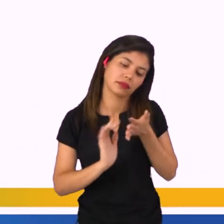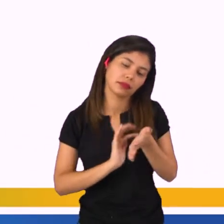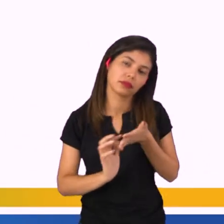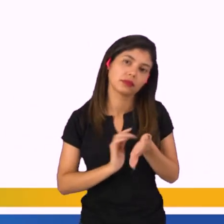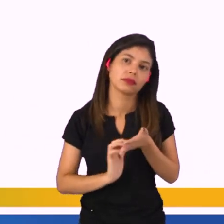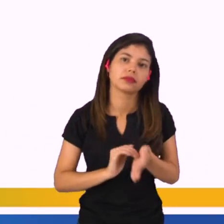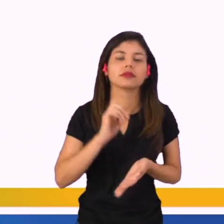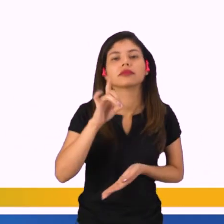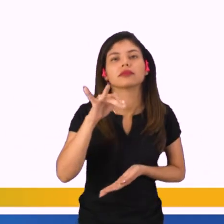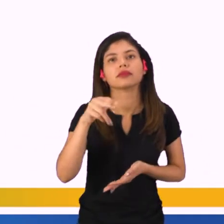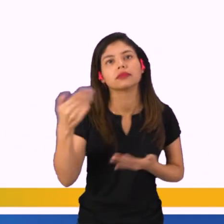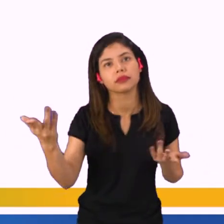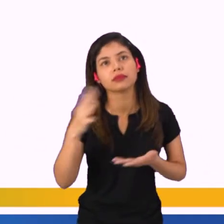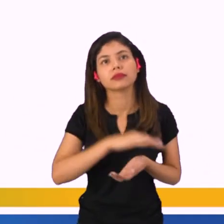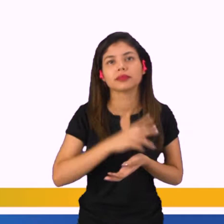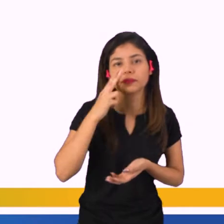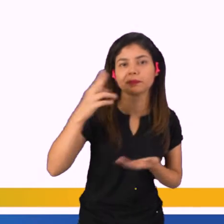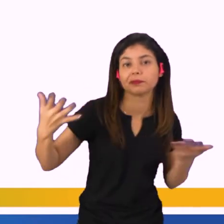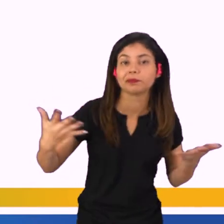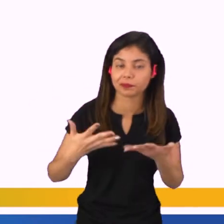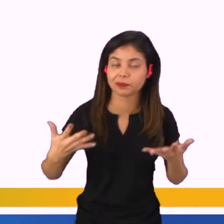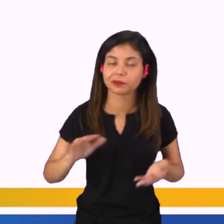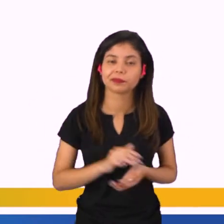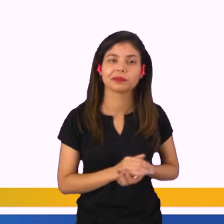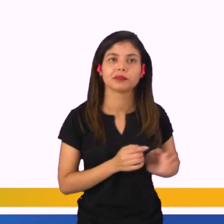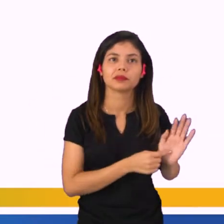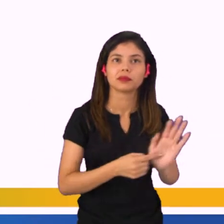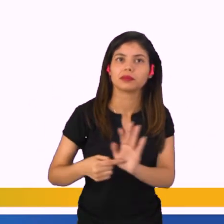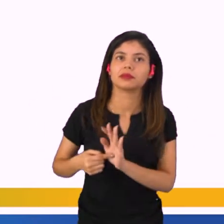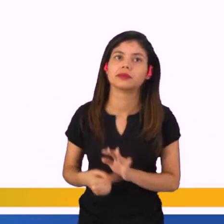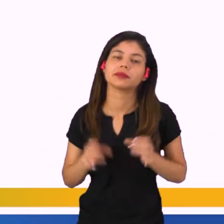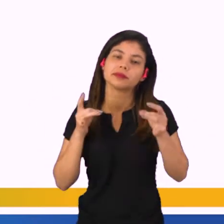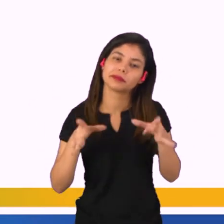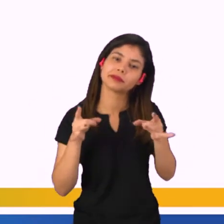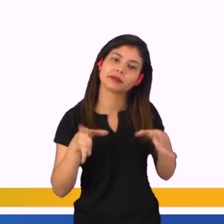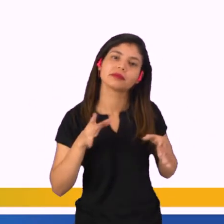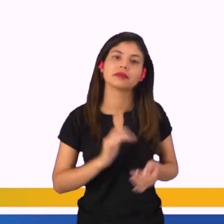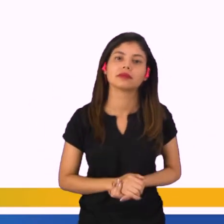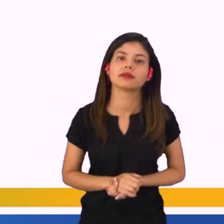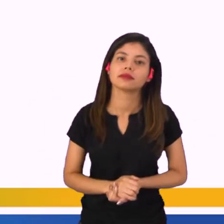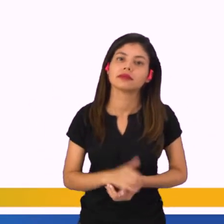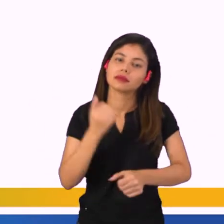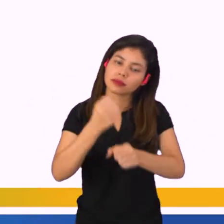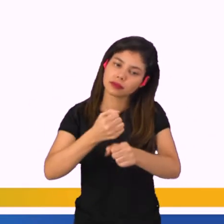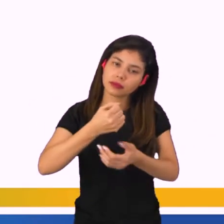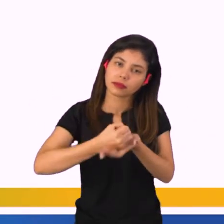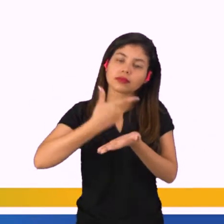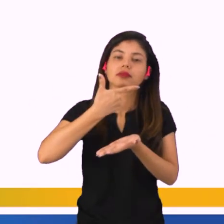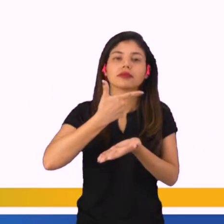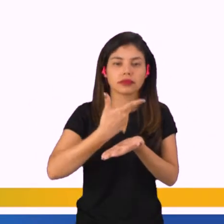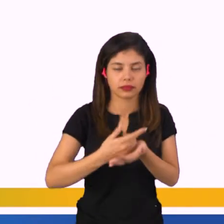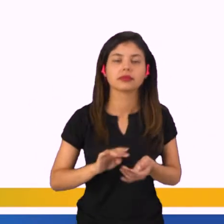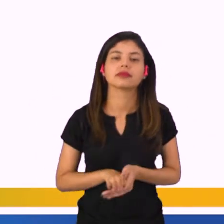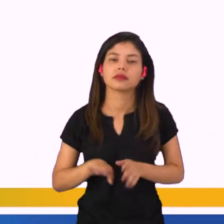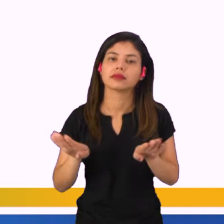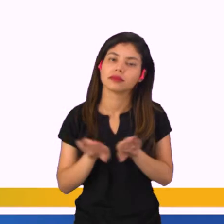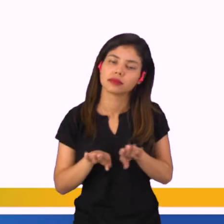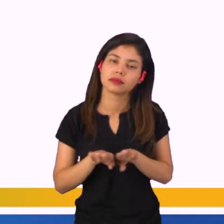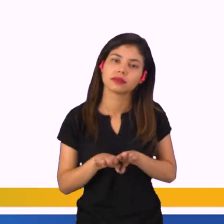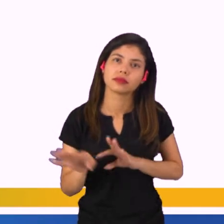digitais, entraram em cena aí. A balança dos mercados, das farmácias, geralmente elas